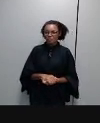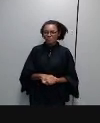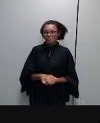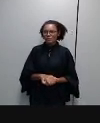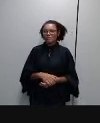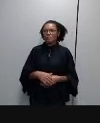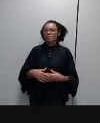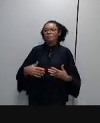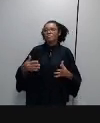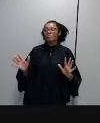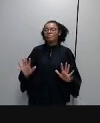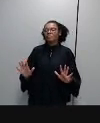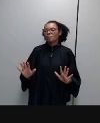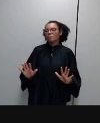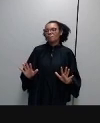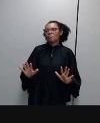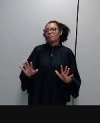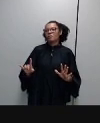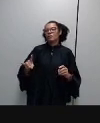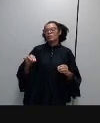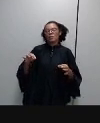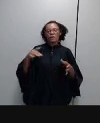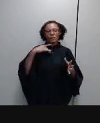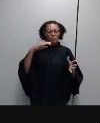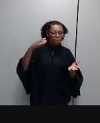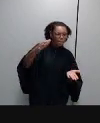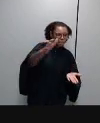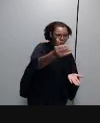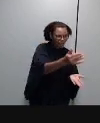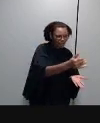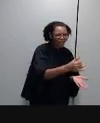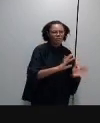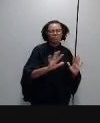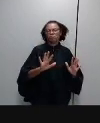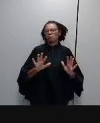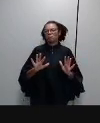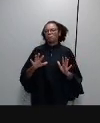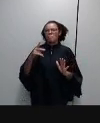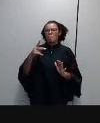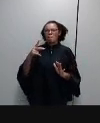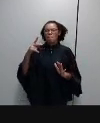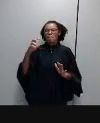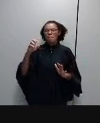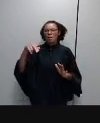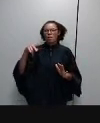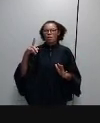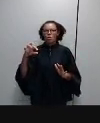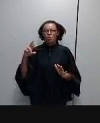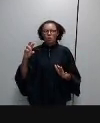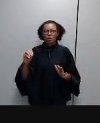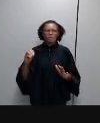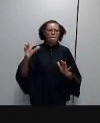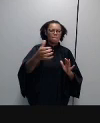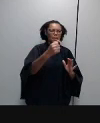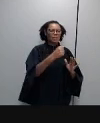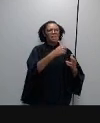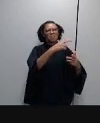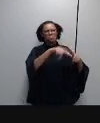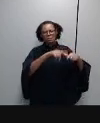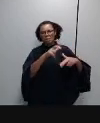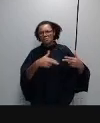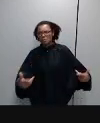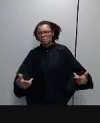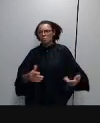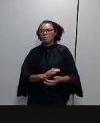o fim mas a penhora mas agora tipo aquela pra frente se tem opção se não tem que abrir para lá habilite lá